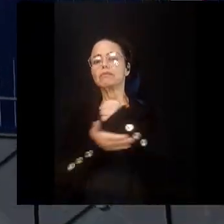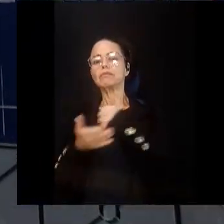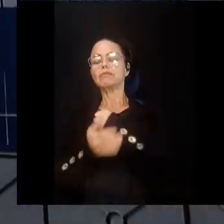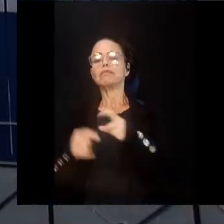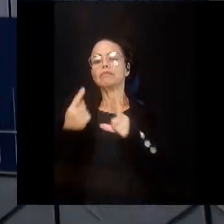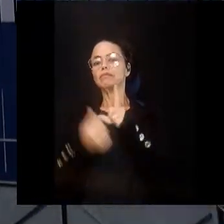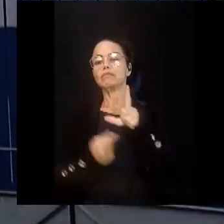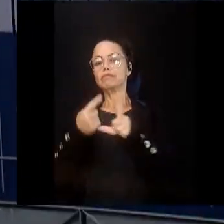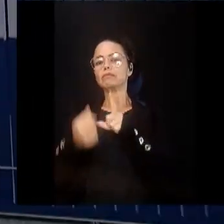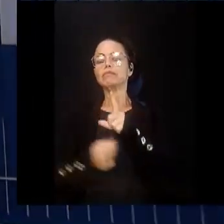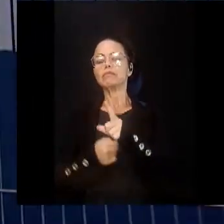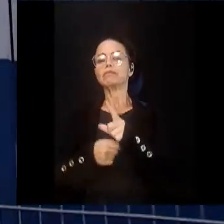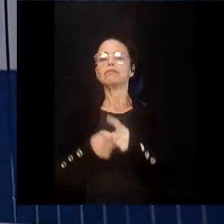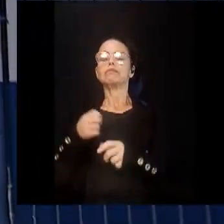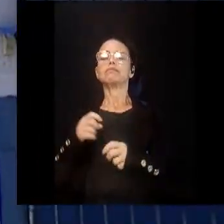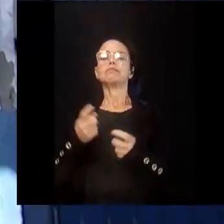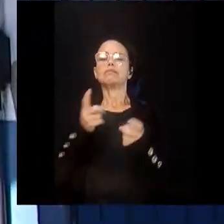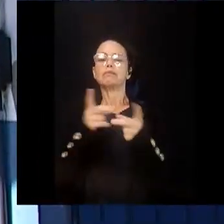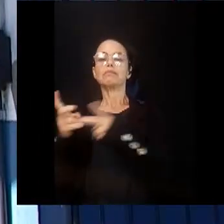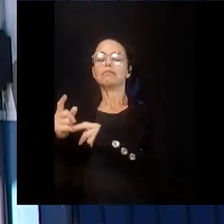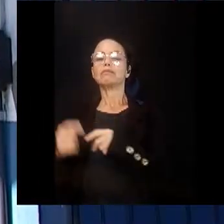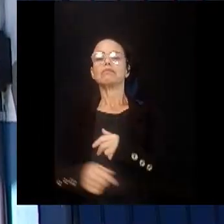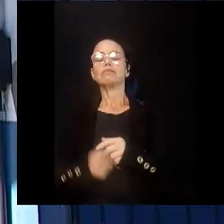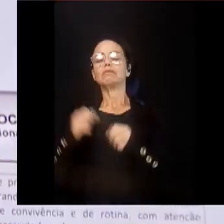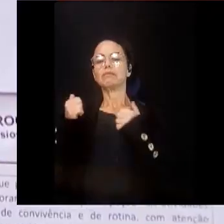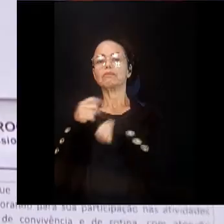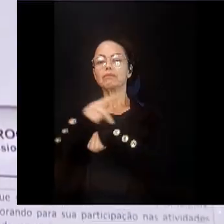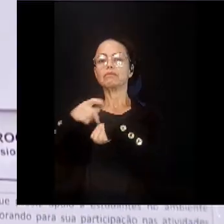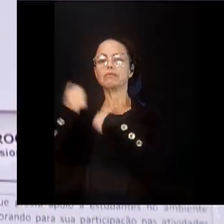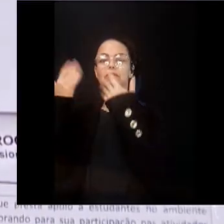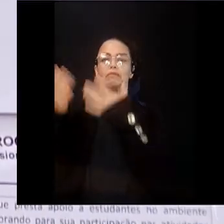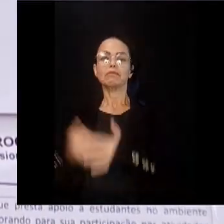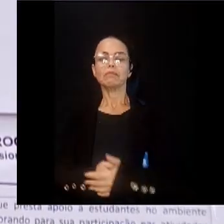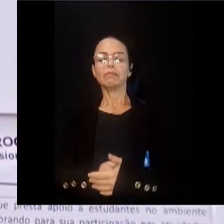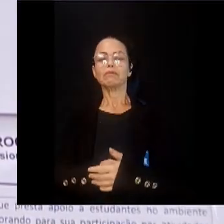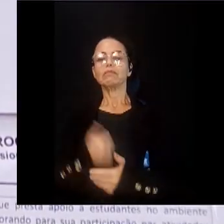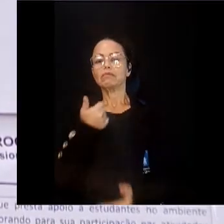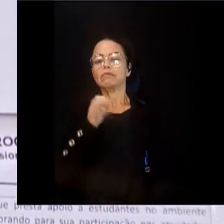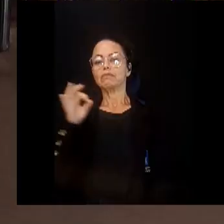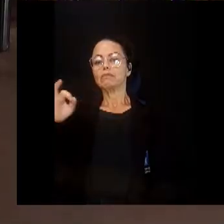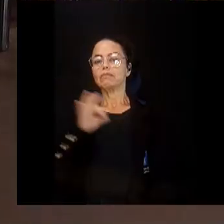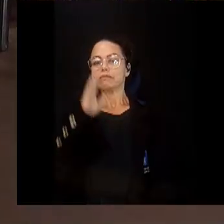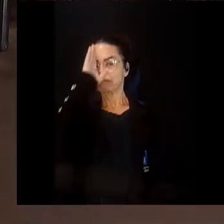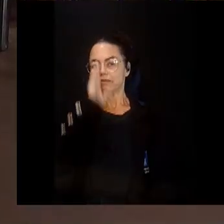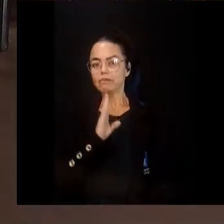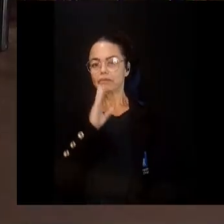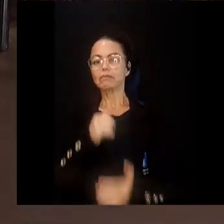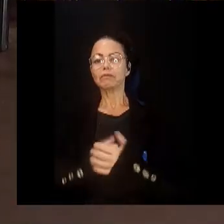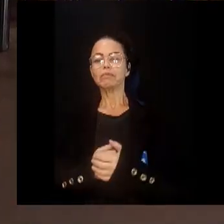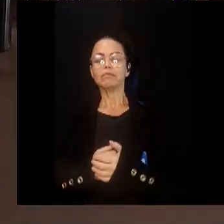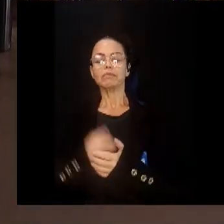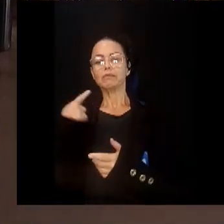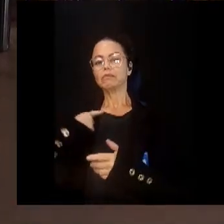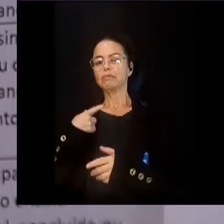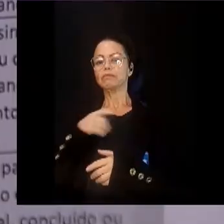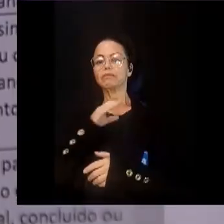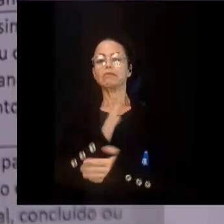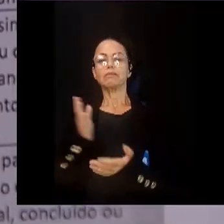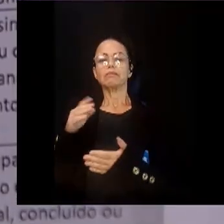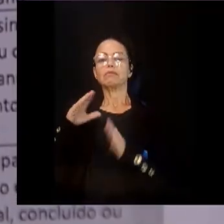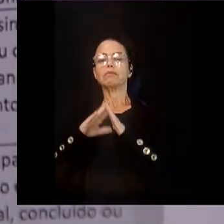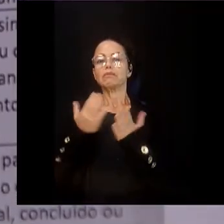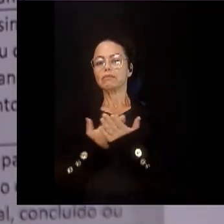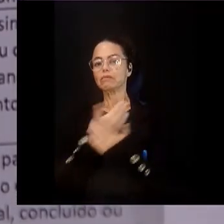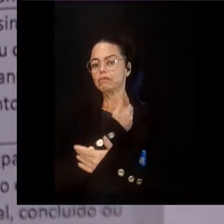exterior, entre outros. Os cursos são 100% gratuitos? Sim, são 100% gratuitos. O Seprocamp é uma escola pública